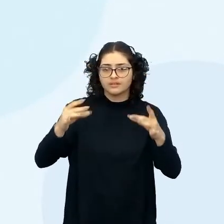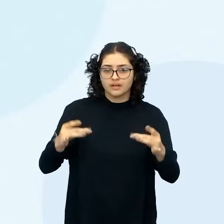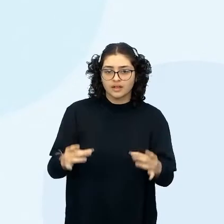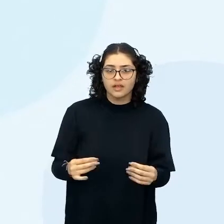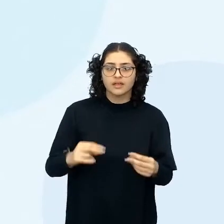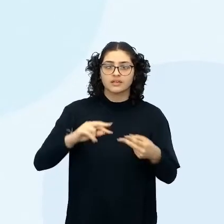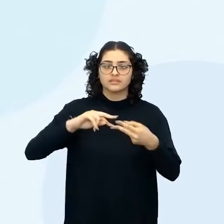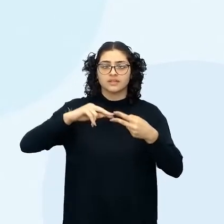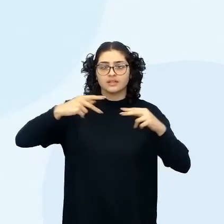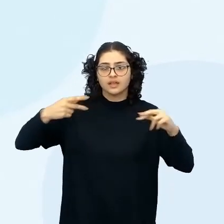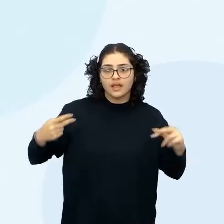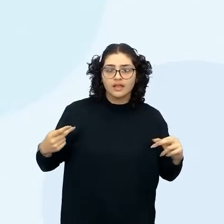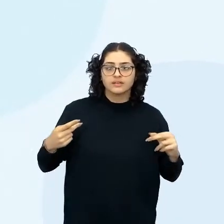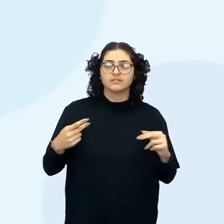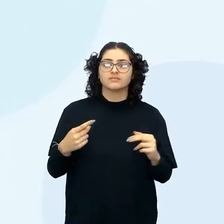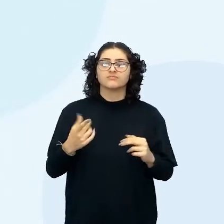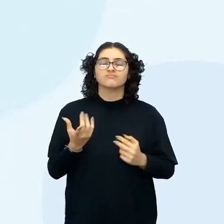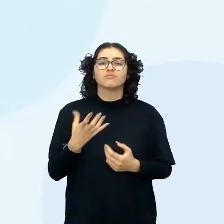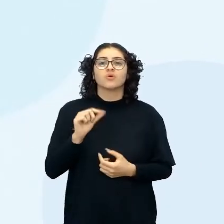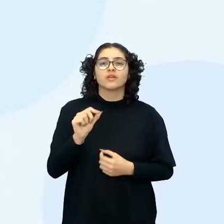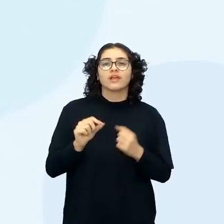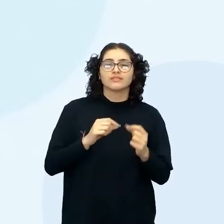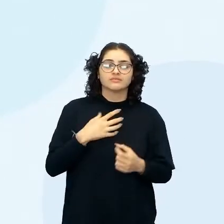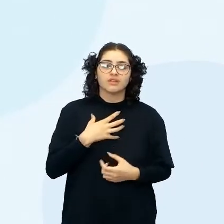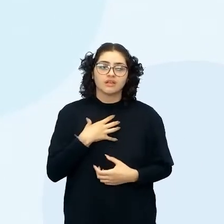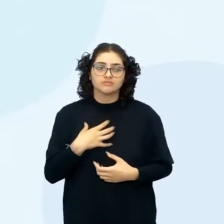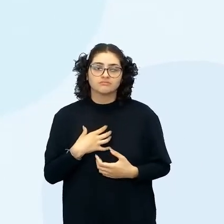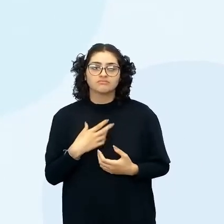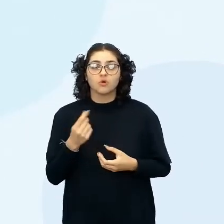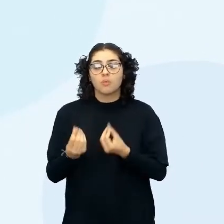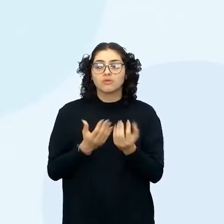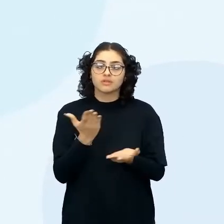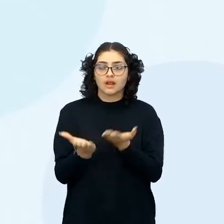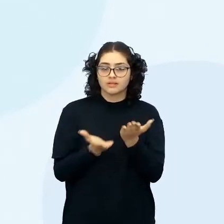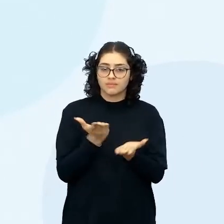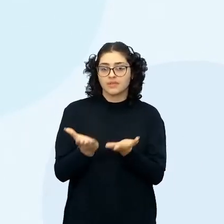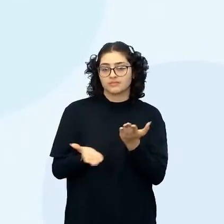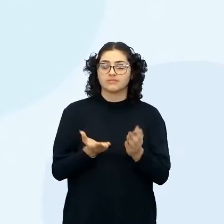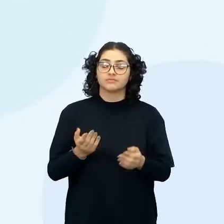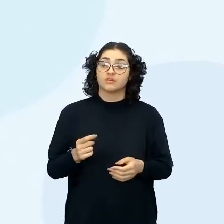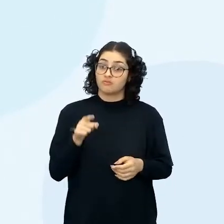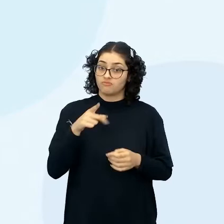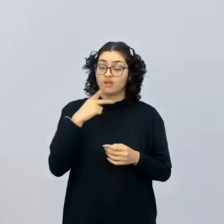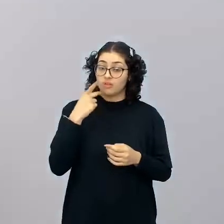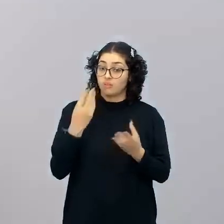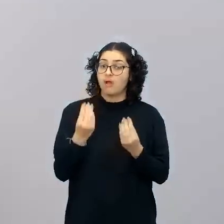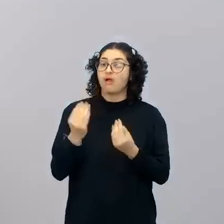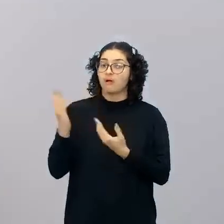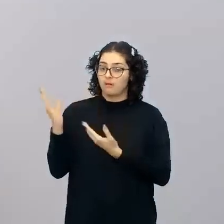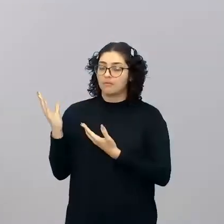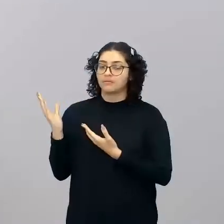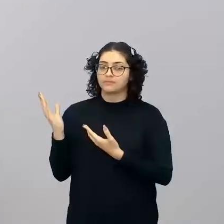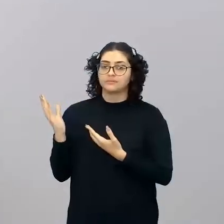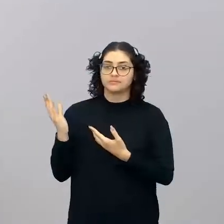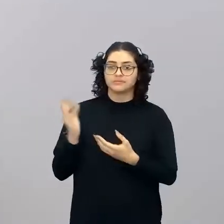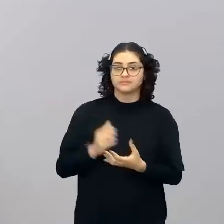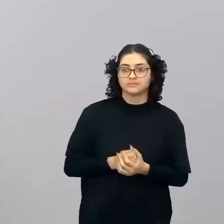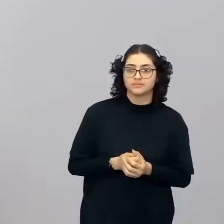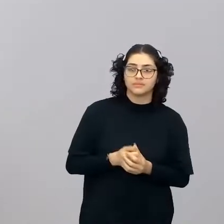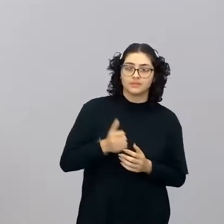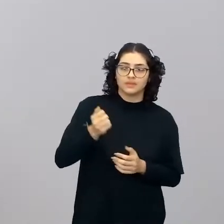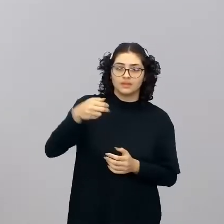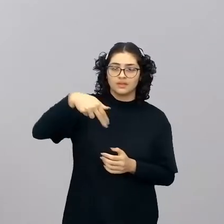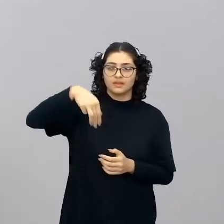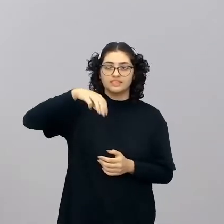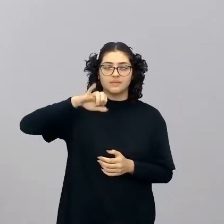hereditários, sintomas, sinais e tratamentos. Então, olha só, a gente vai falar de bastante coisa aí a respeito da